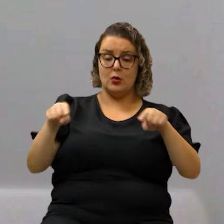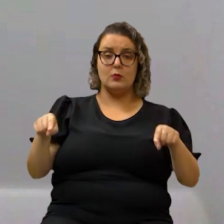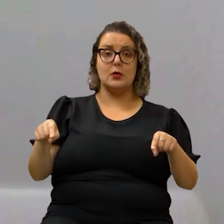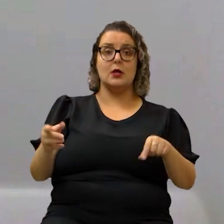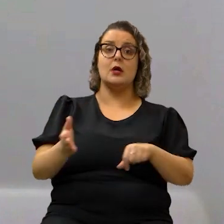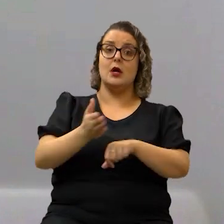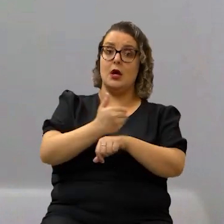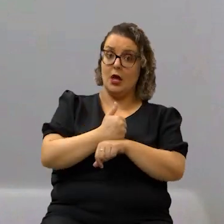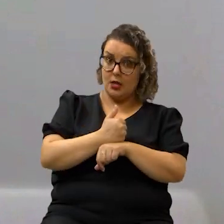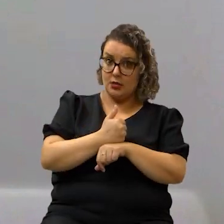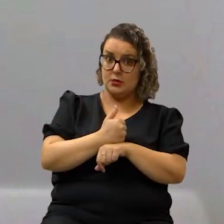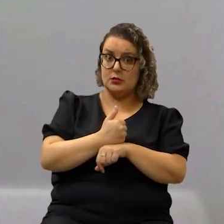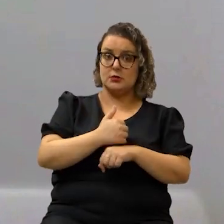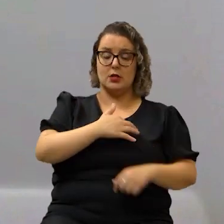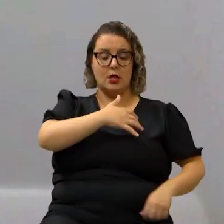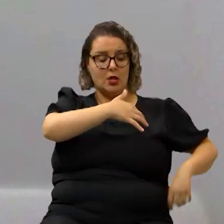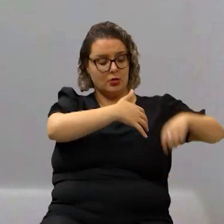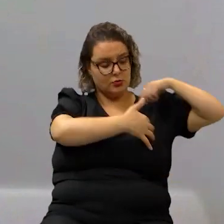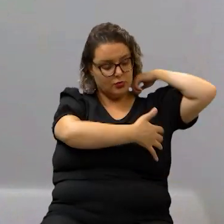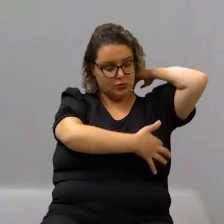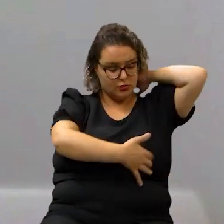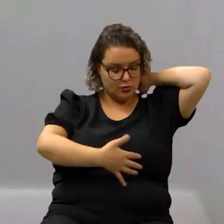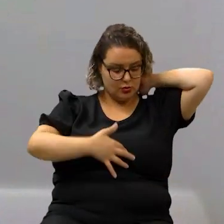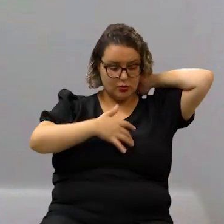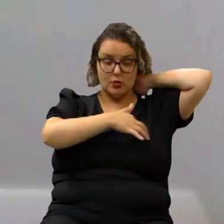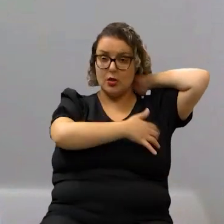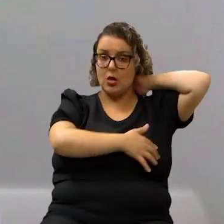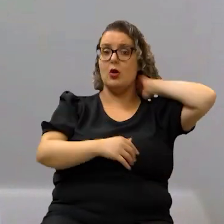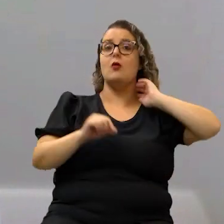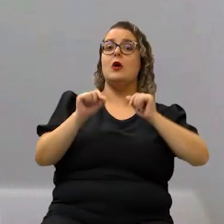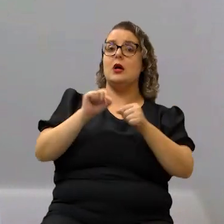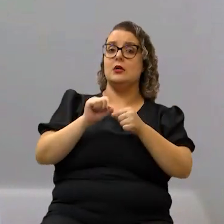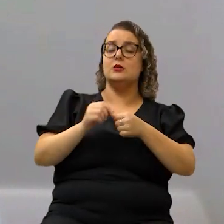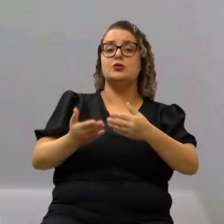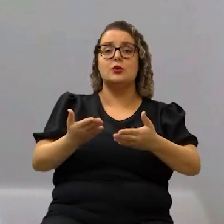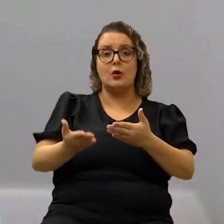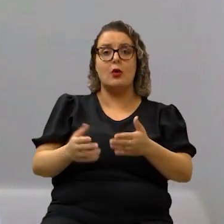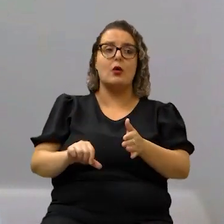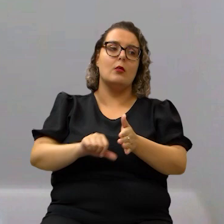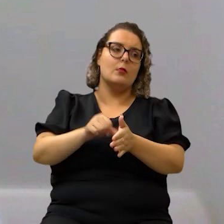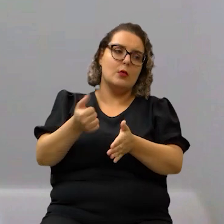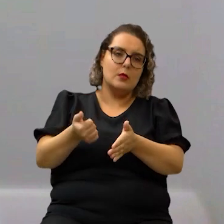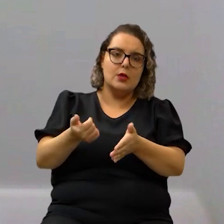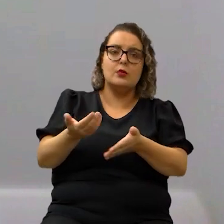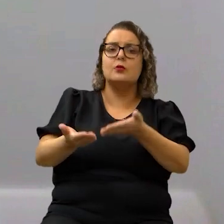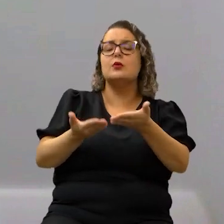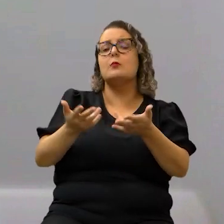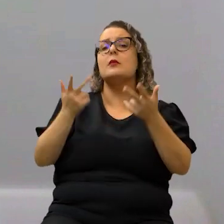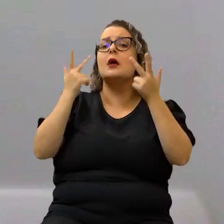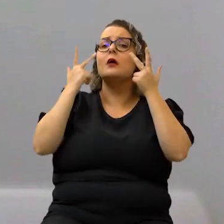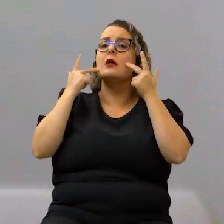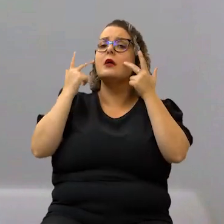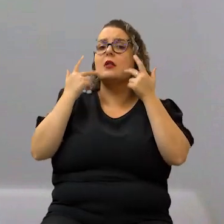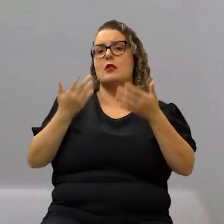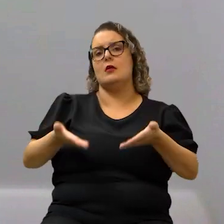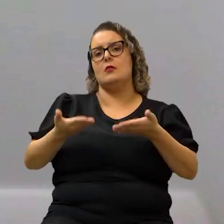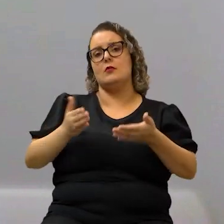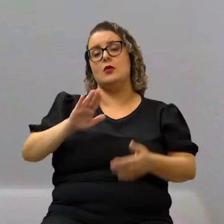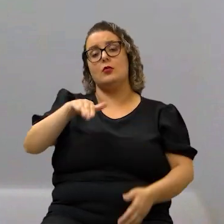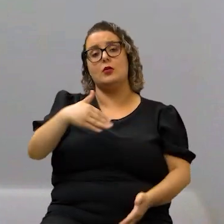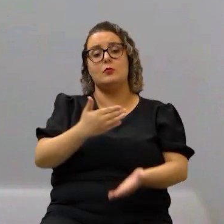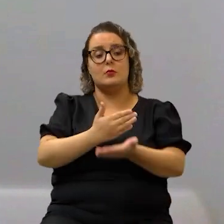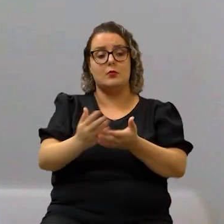detectar alterações antes mesmo delas serem palpadas, fazendo o tratamento, primeiro que o tratamento já é mais tranquilo